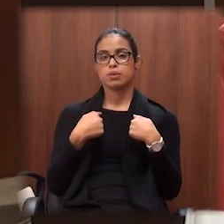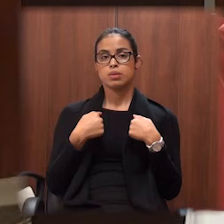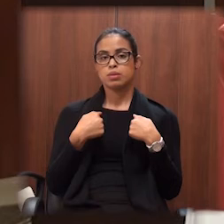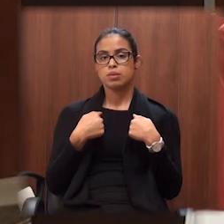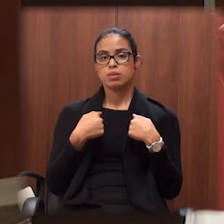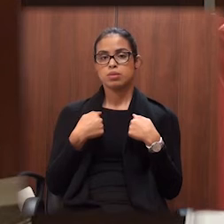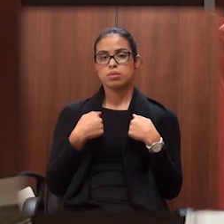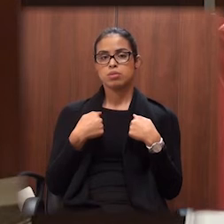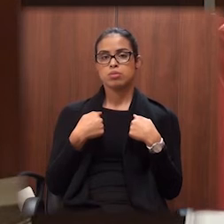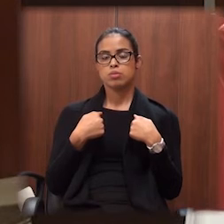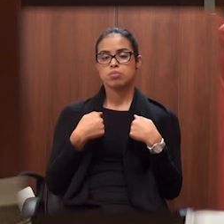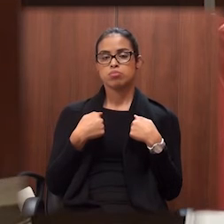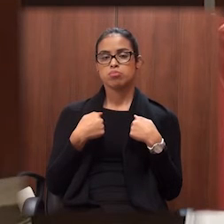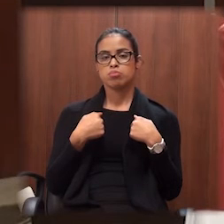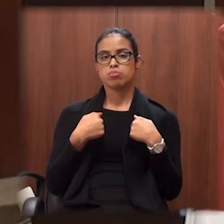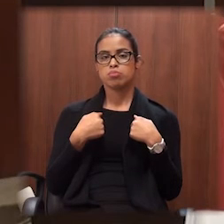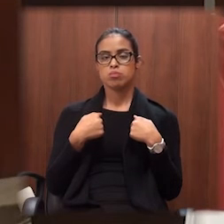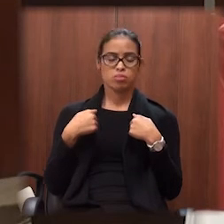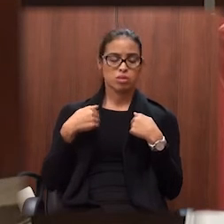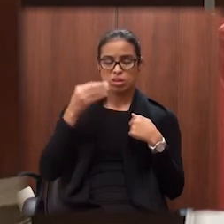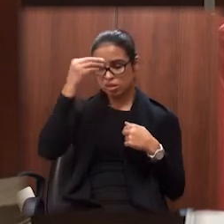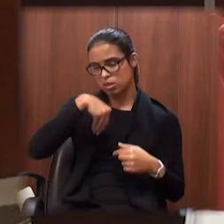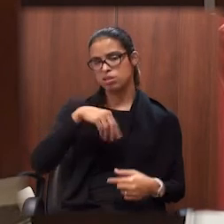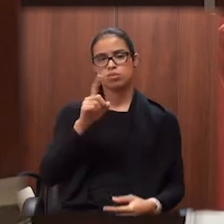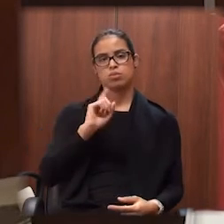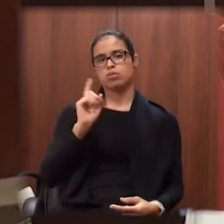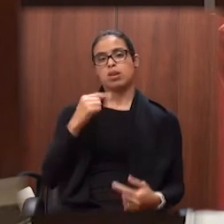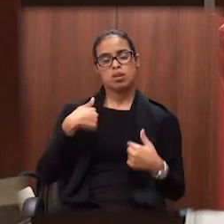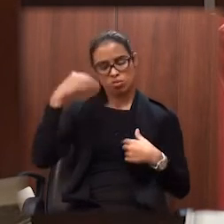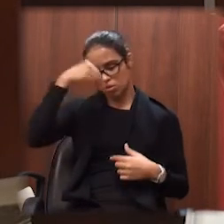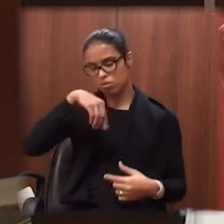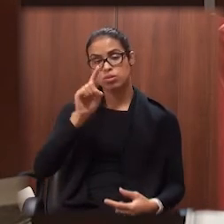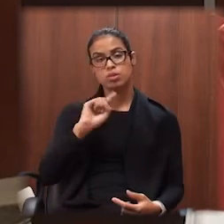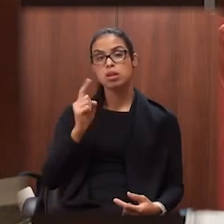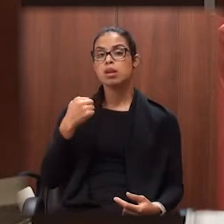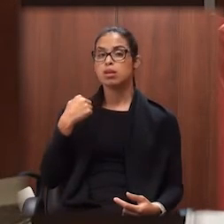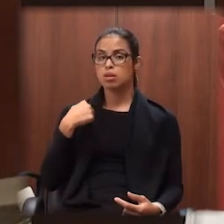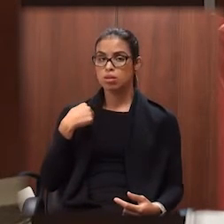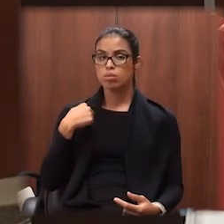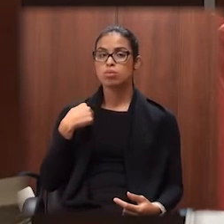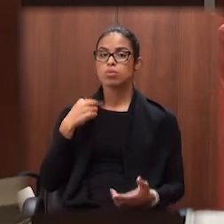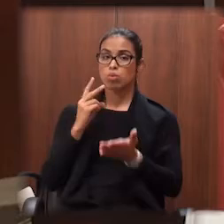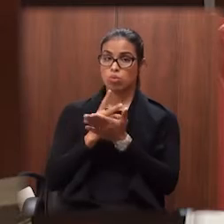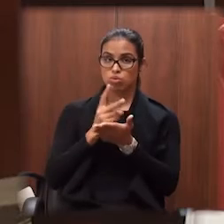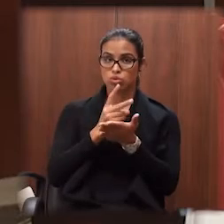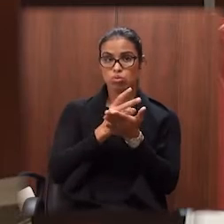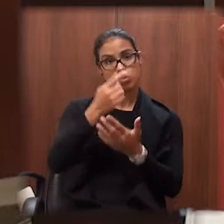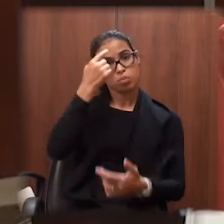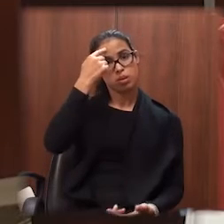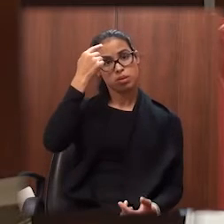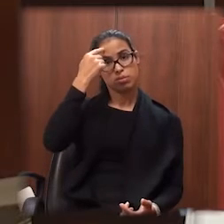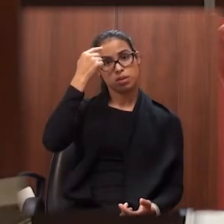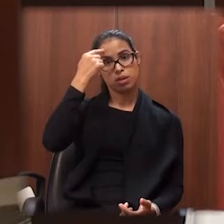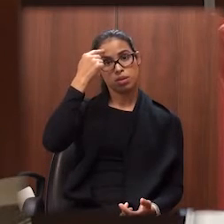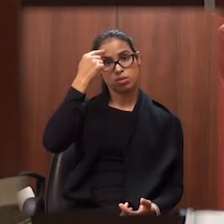me deixo abalar pelo pessimismo. Eu sigo o pensamento de